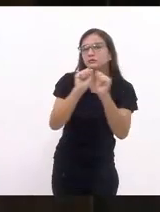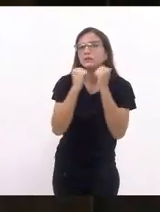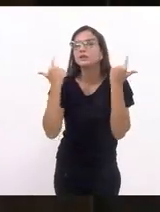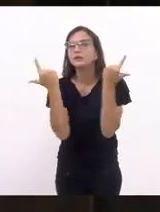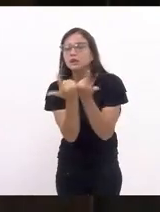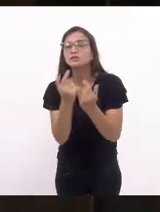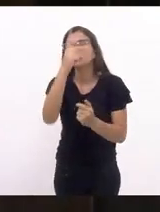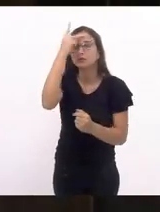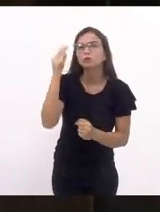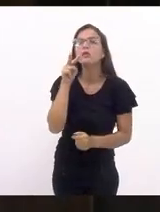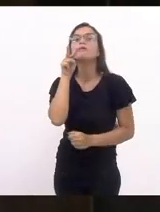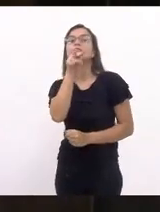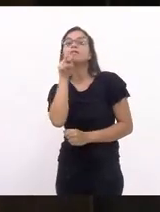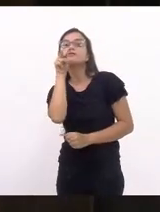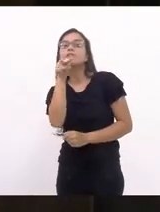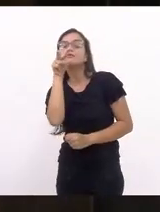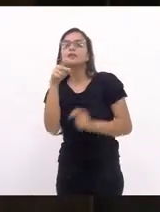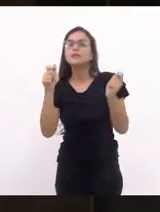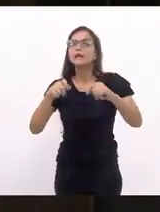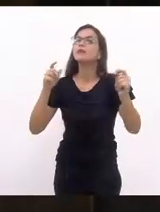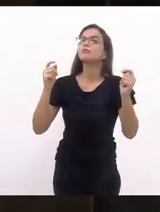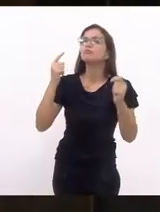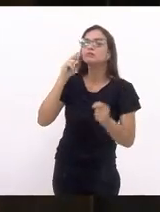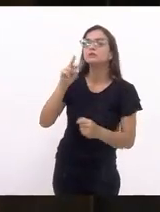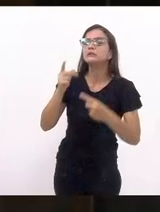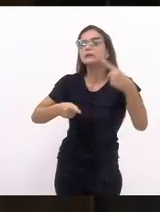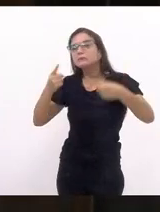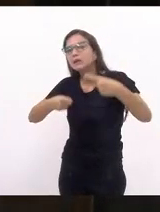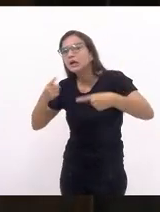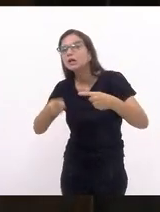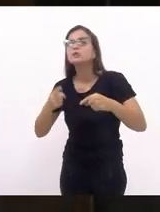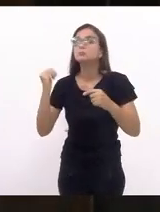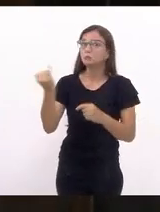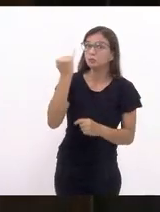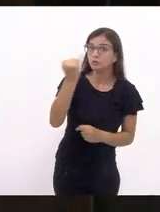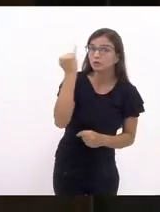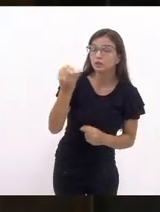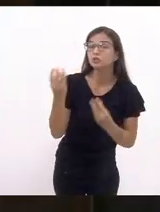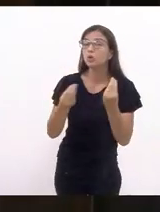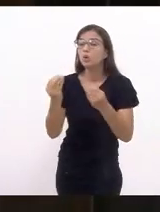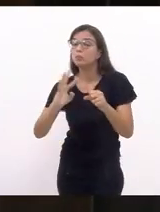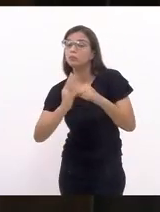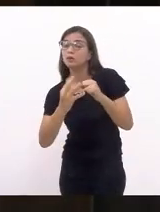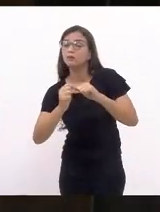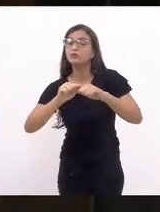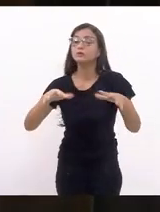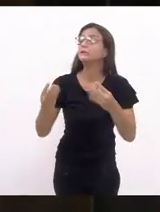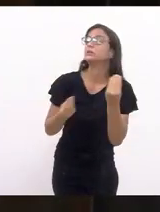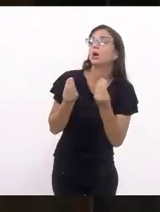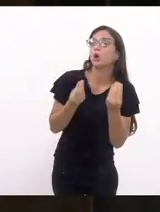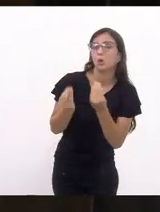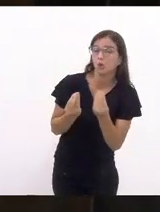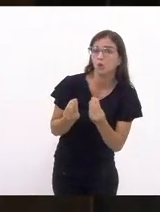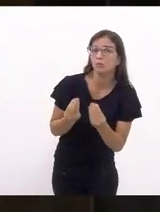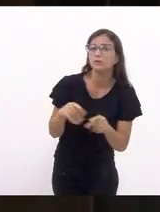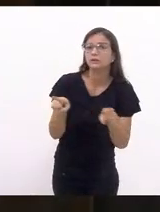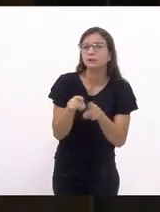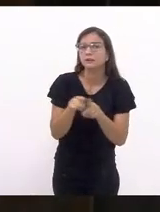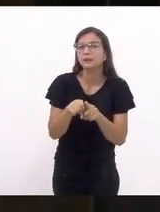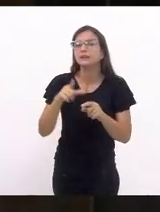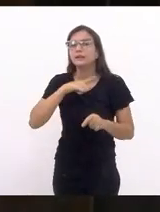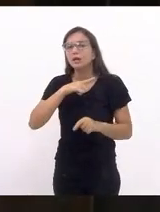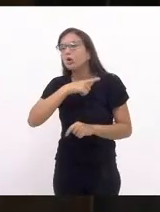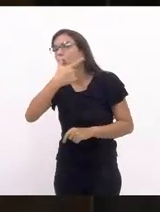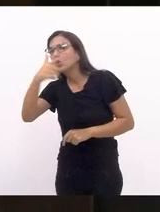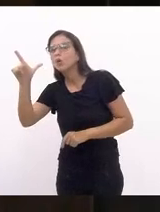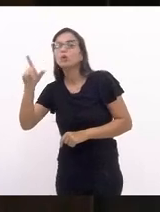os telespectadores o acompanhar debates importantes sobre os desdobramentos da pandemia no país programas com